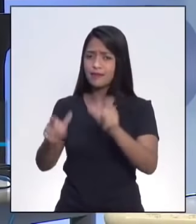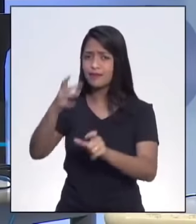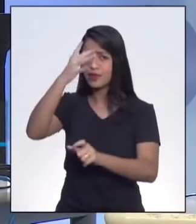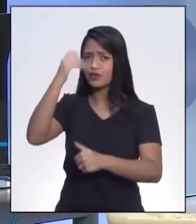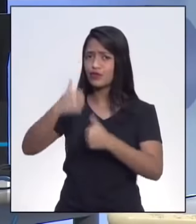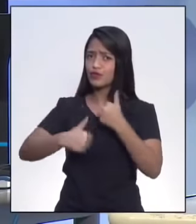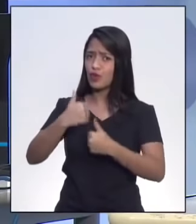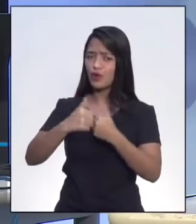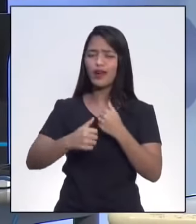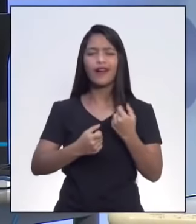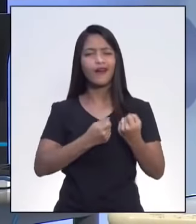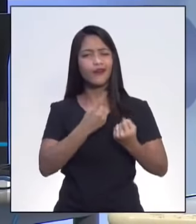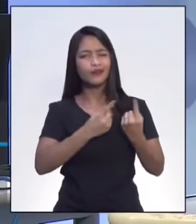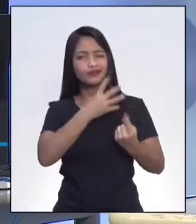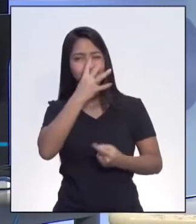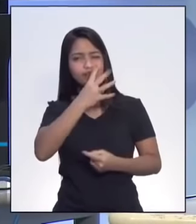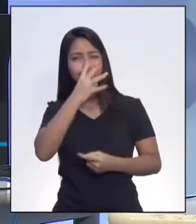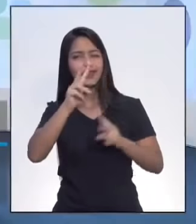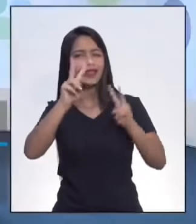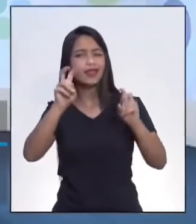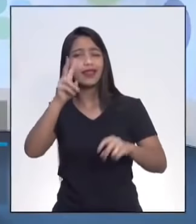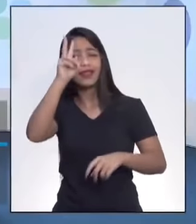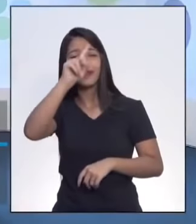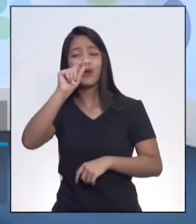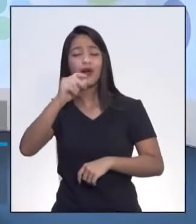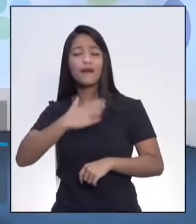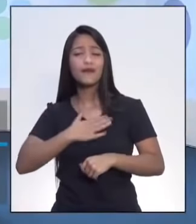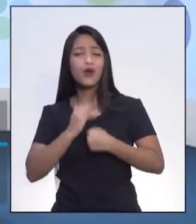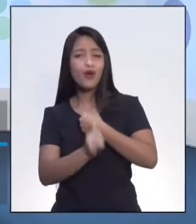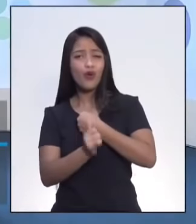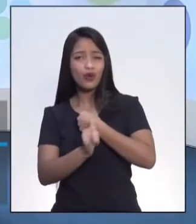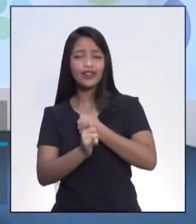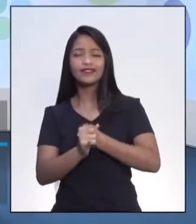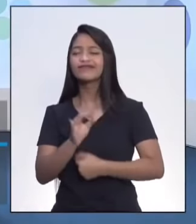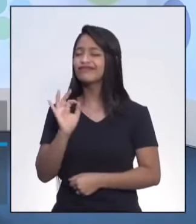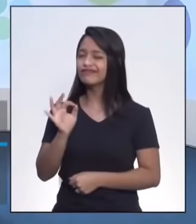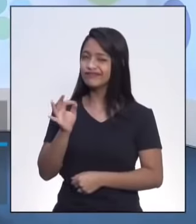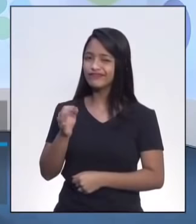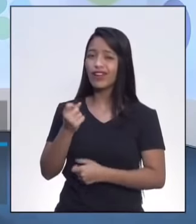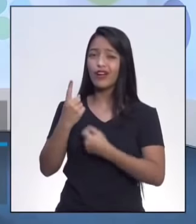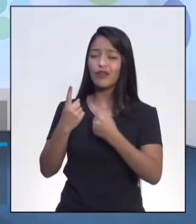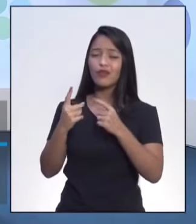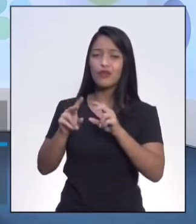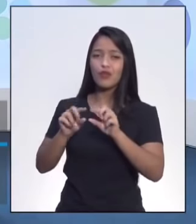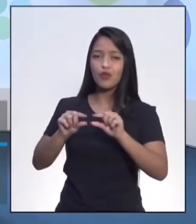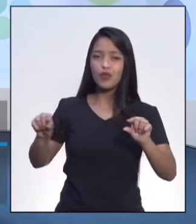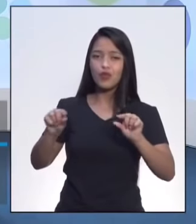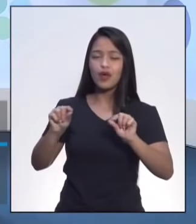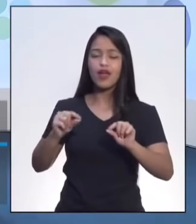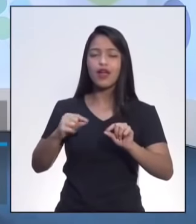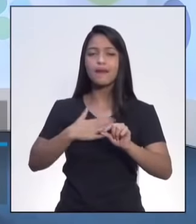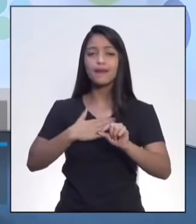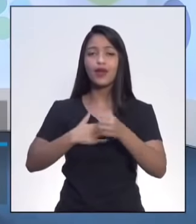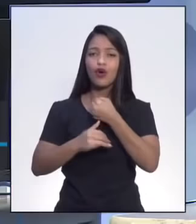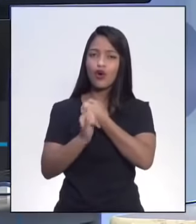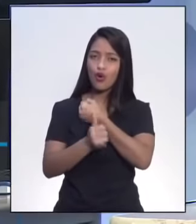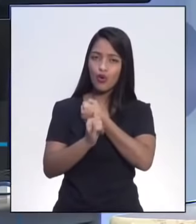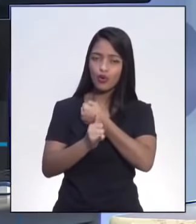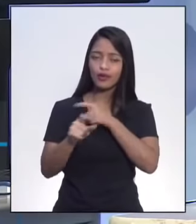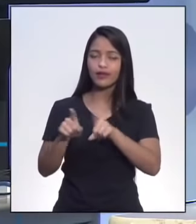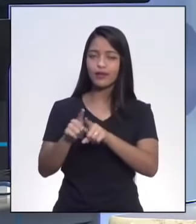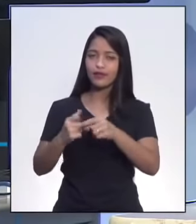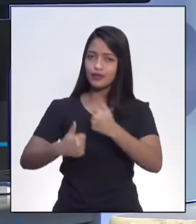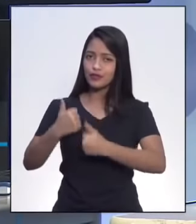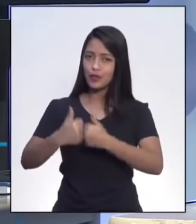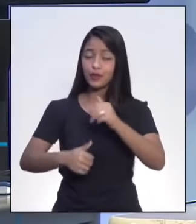da crônica, né? Minha pão, É minha verdade, mão. apareceu. Maísa colocou minha pão e jogo de futebol. Então, gente, a crônica a